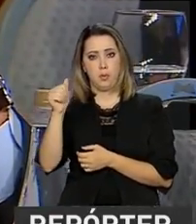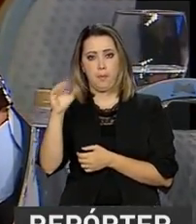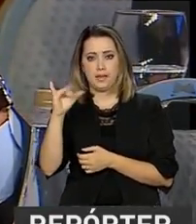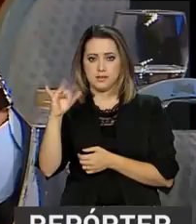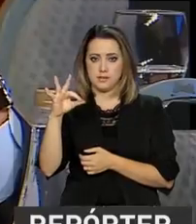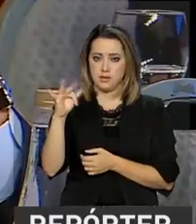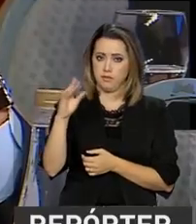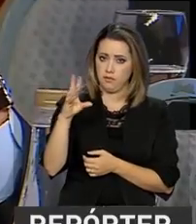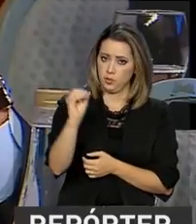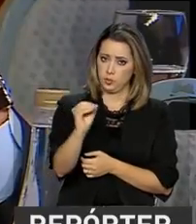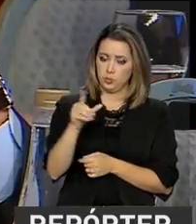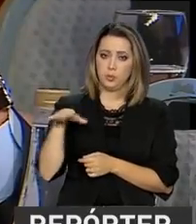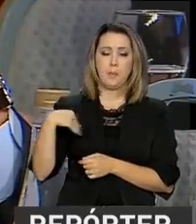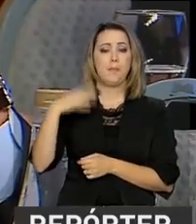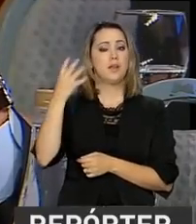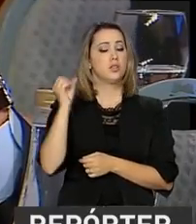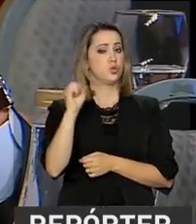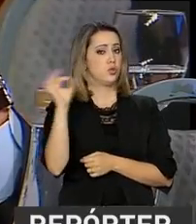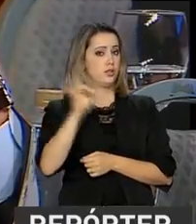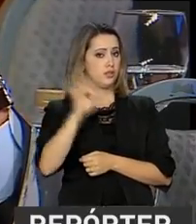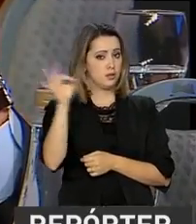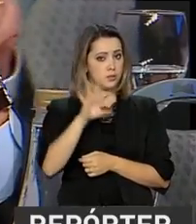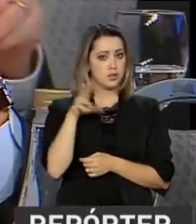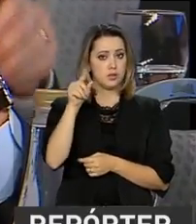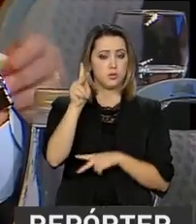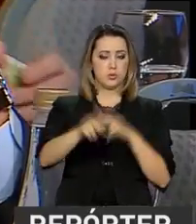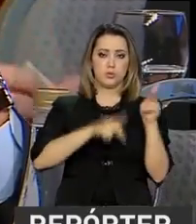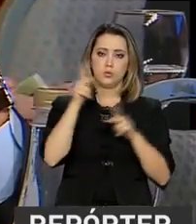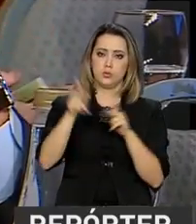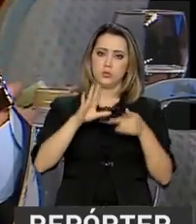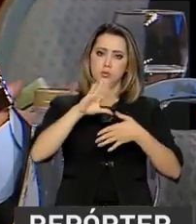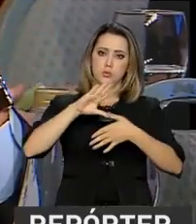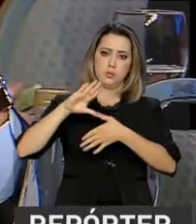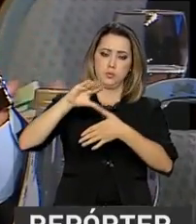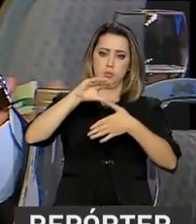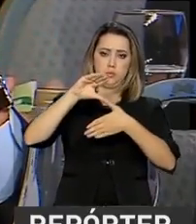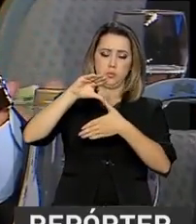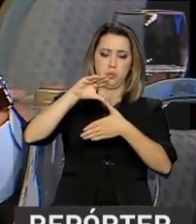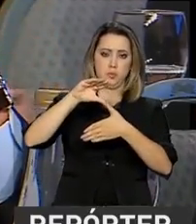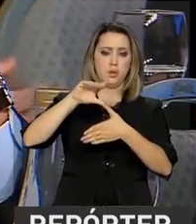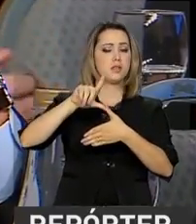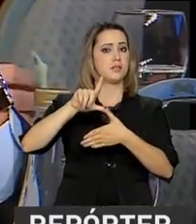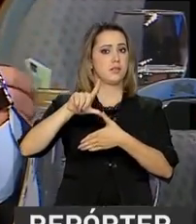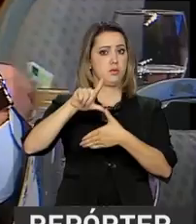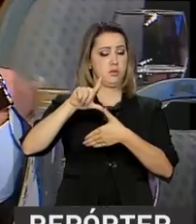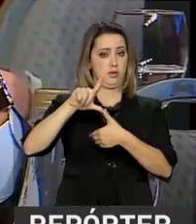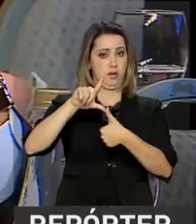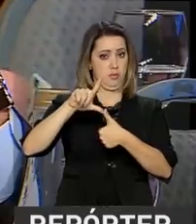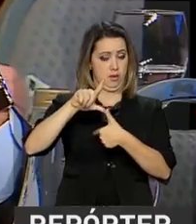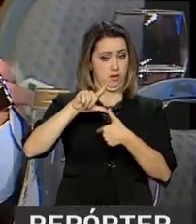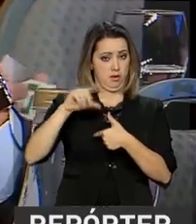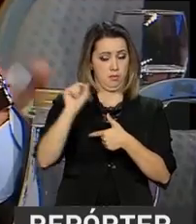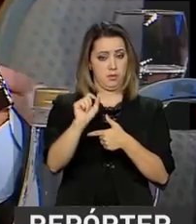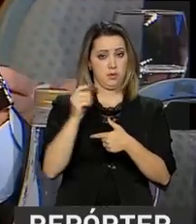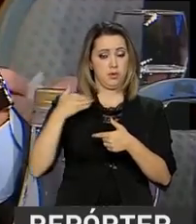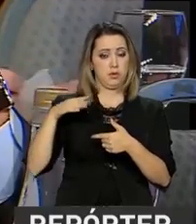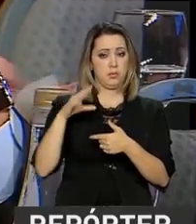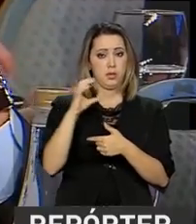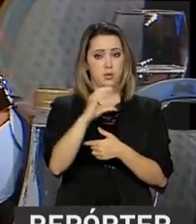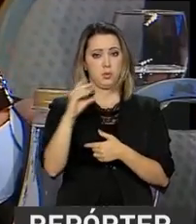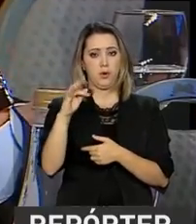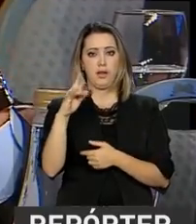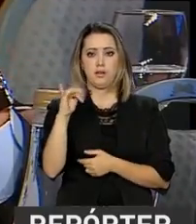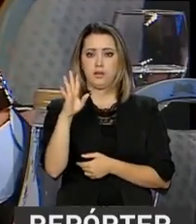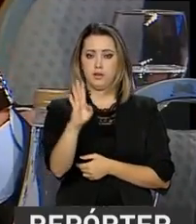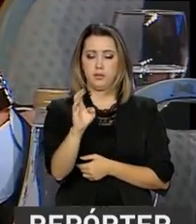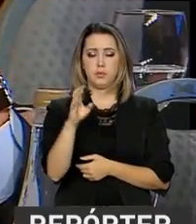Pacífico reunimos cerca de 80% da população da América Latina e do Caribe. Representamos mais de